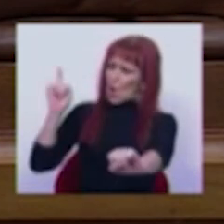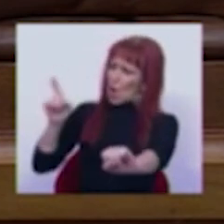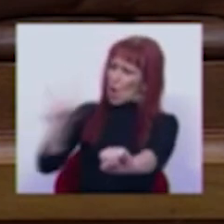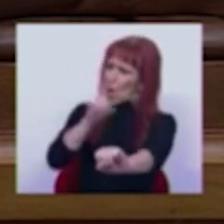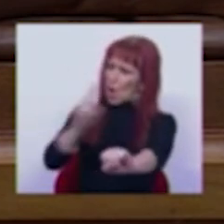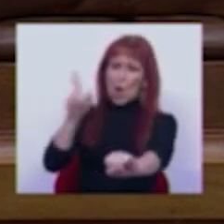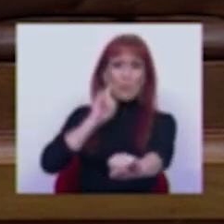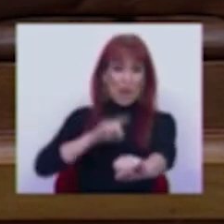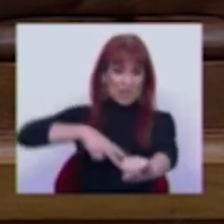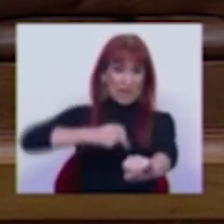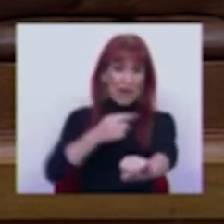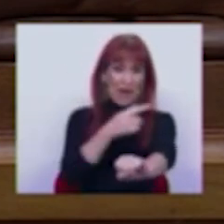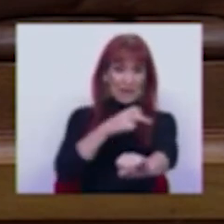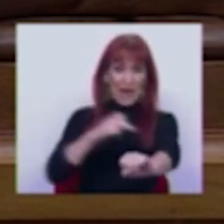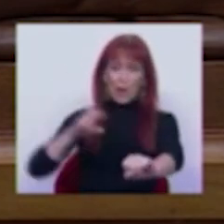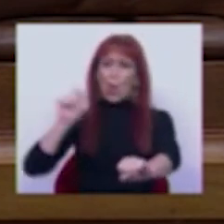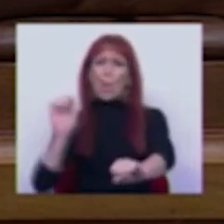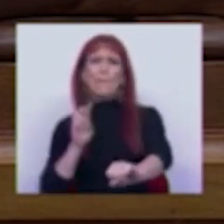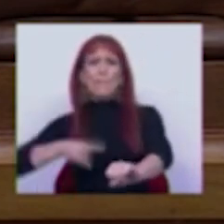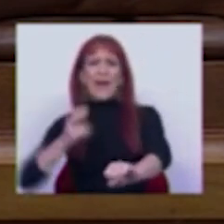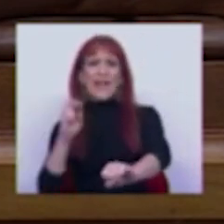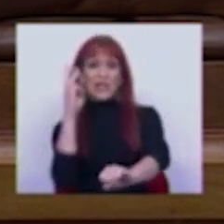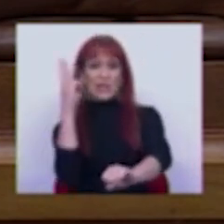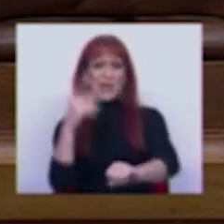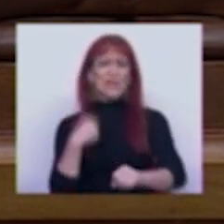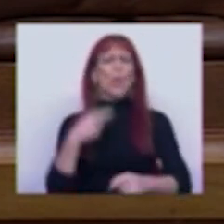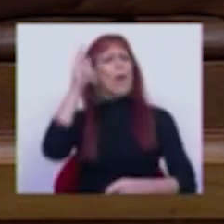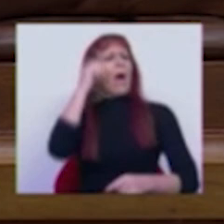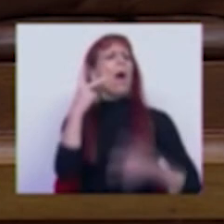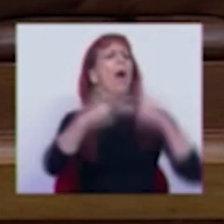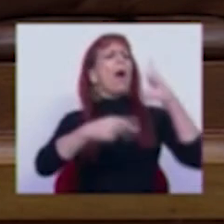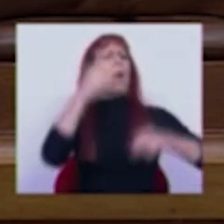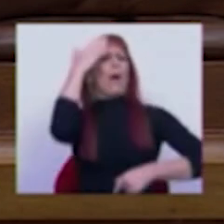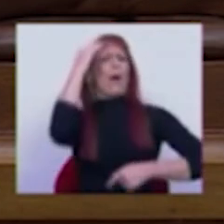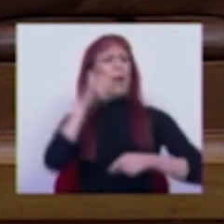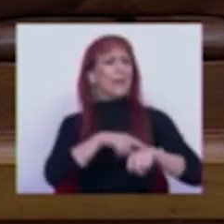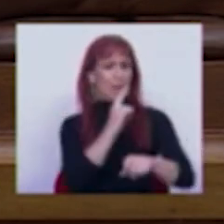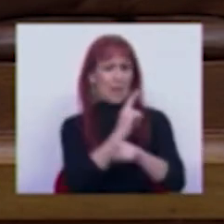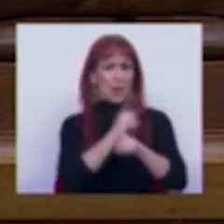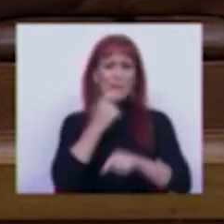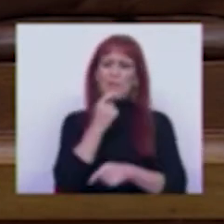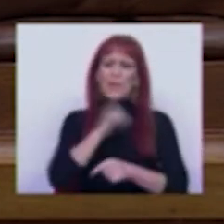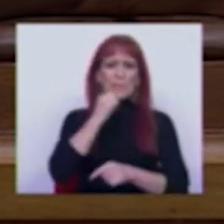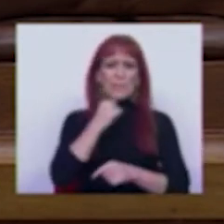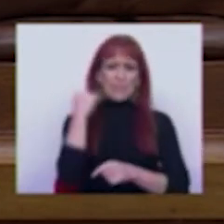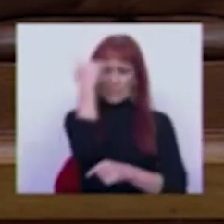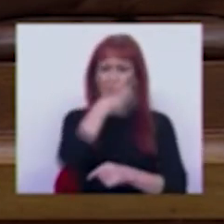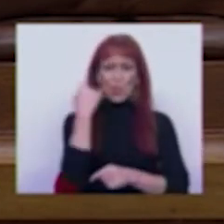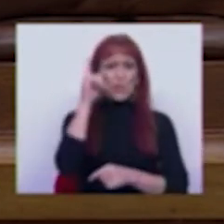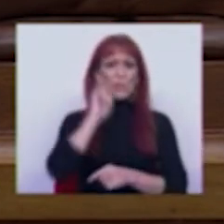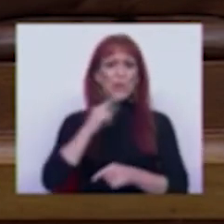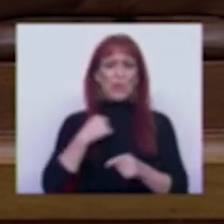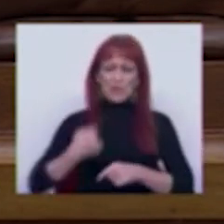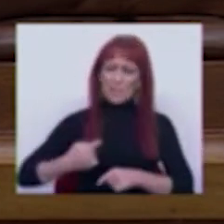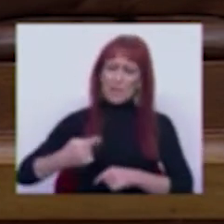aquelas que, como Natália Correia ou as Três Marias, ousavam criticar a moral social reinante, Abril ainda não tem rosto de mulher, quando a